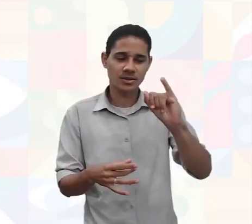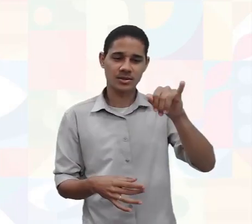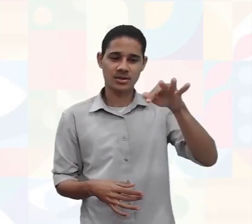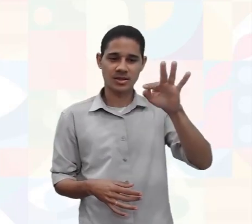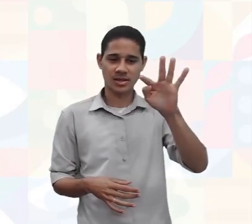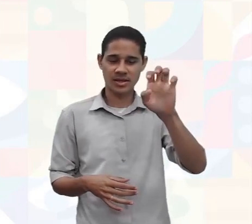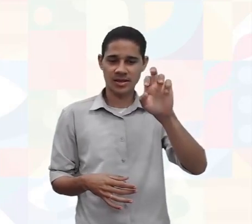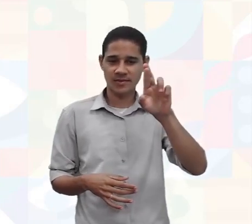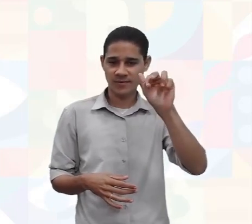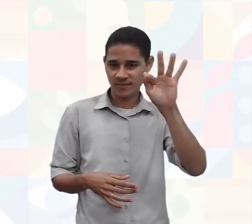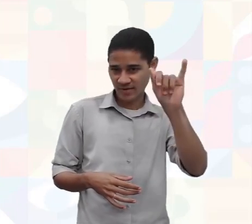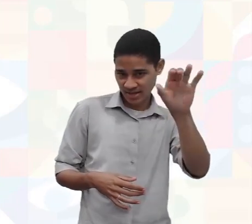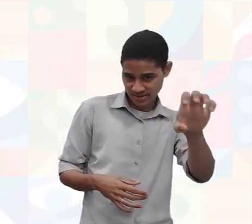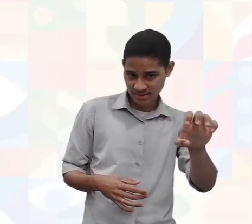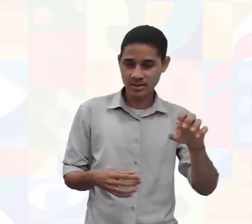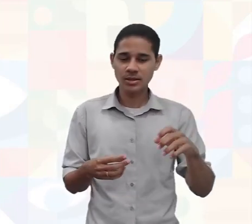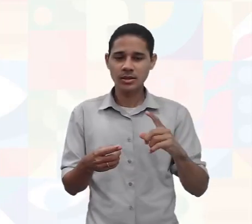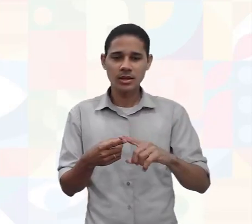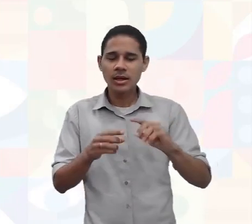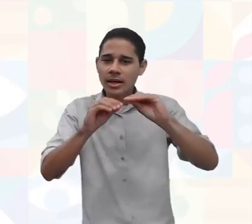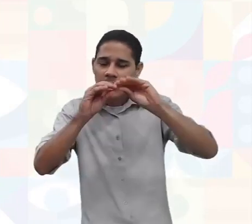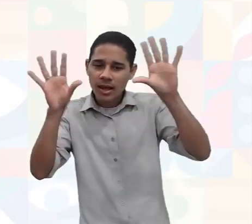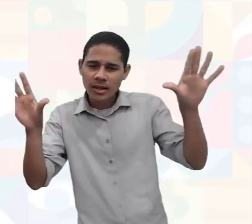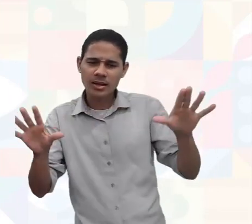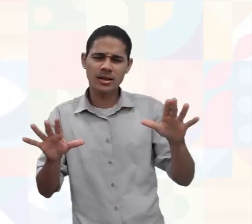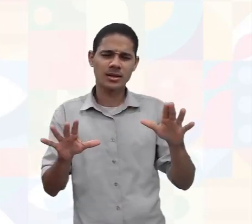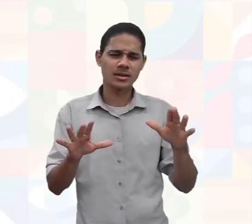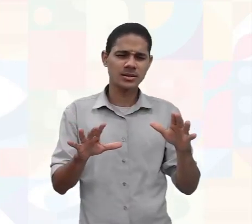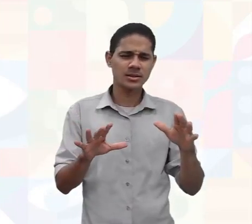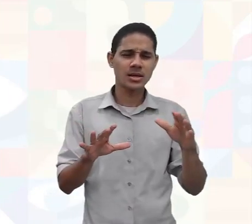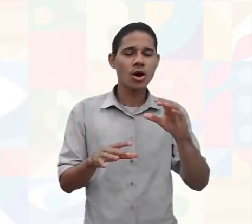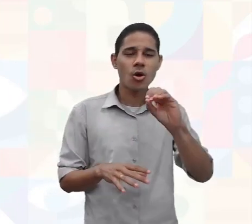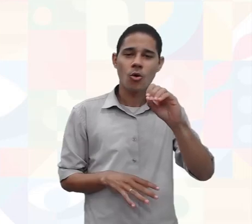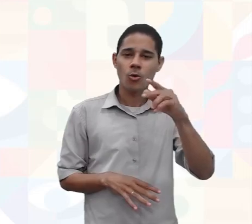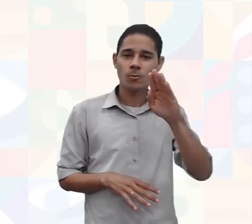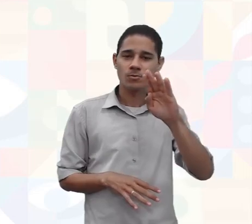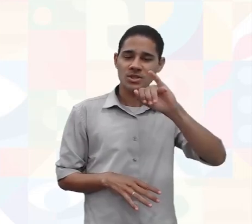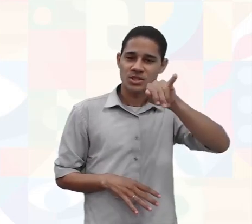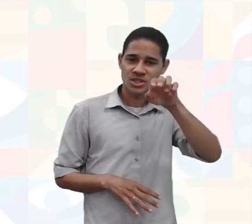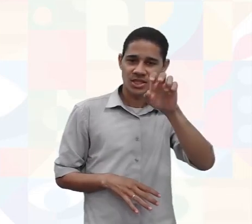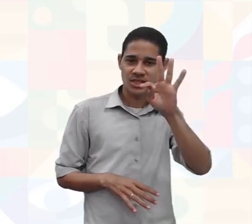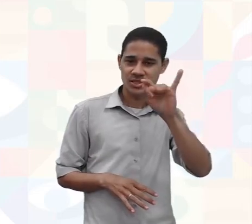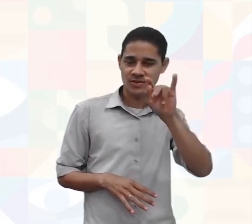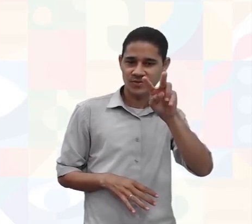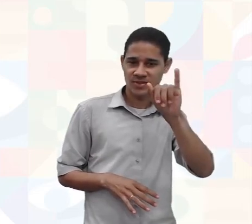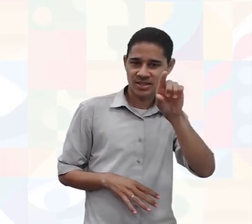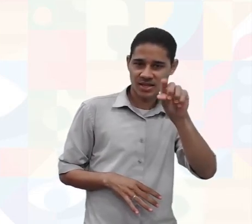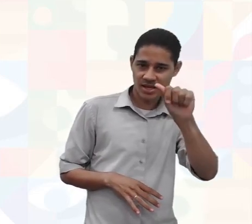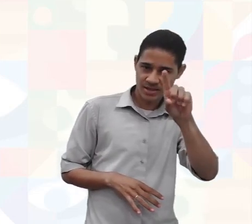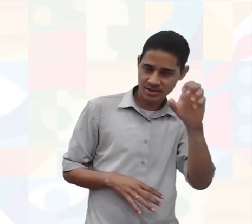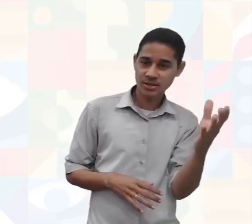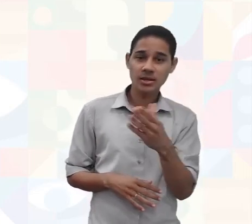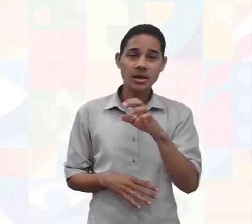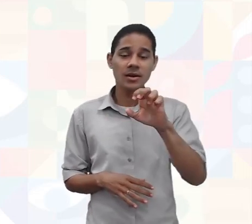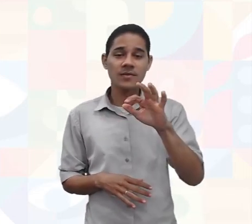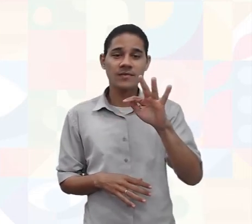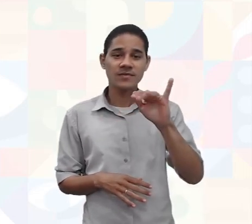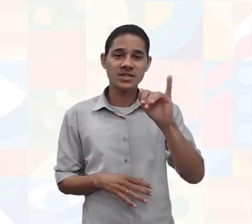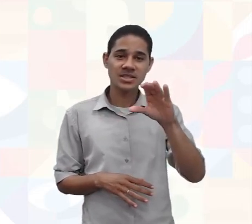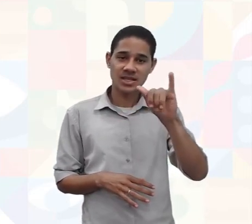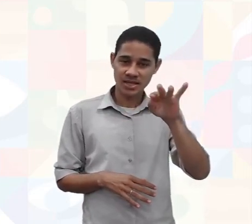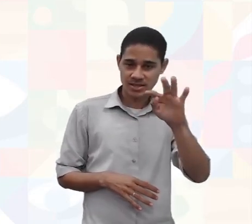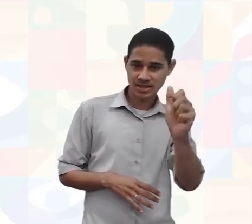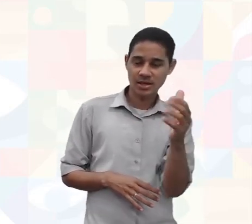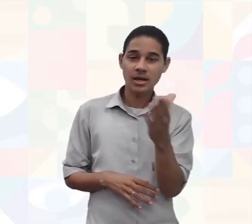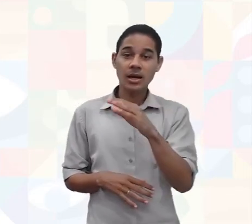usabilidade, adaptabilidade, familiaridade, objetividade, atratividade, eficiência e compreensão.